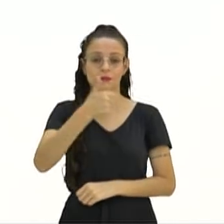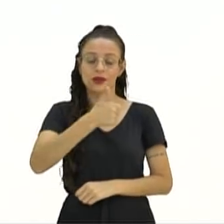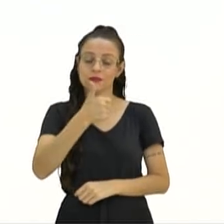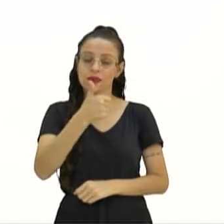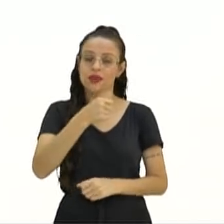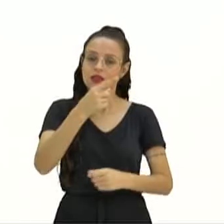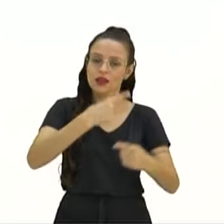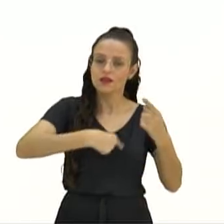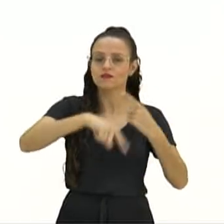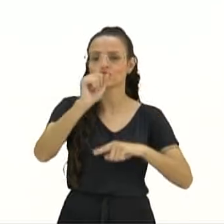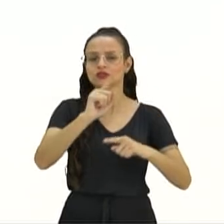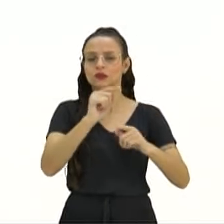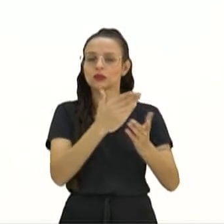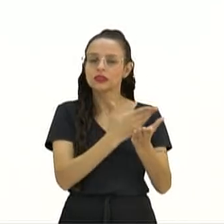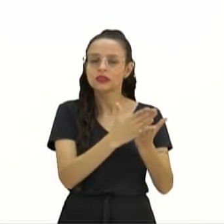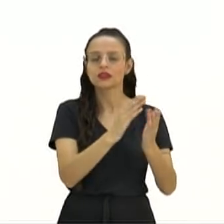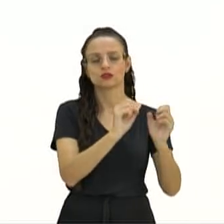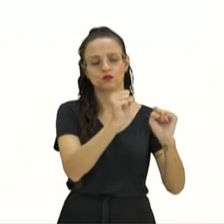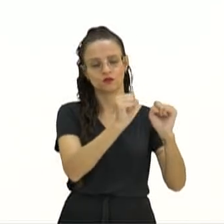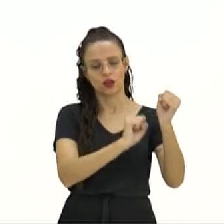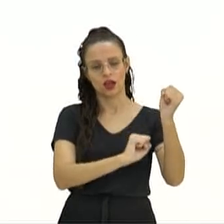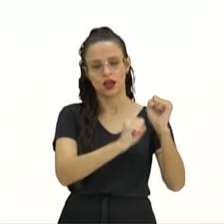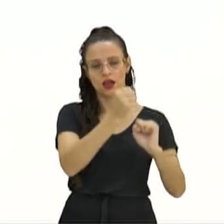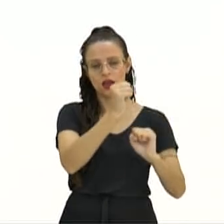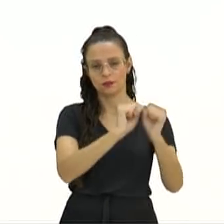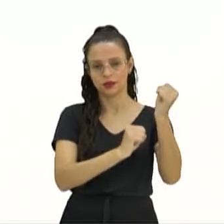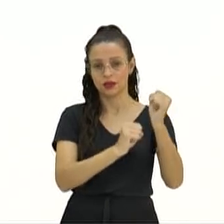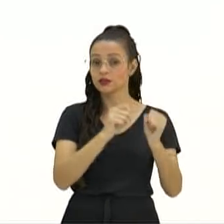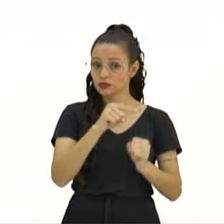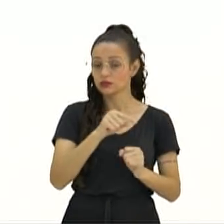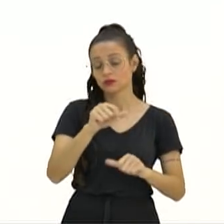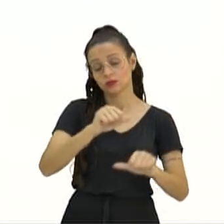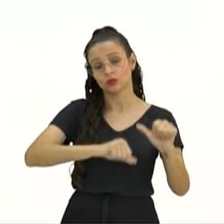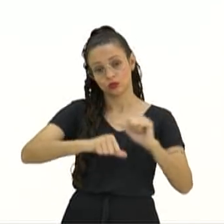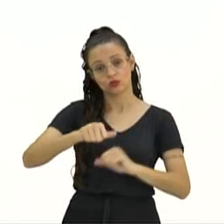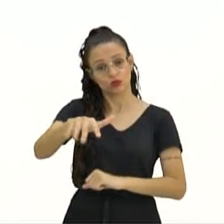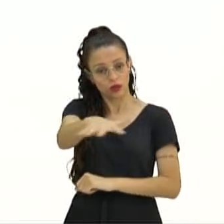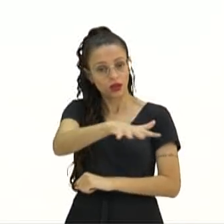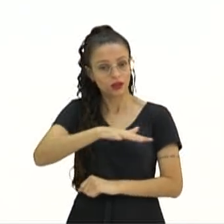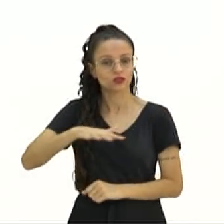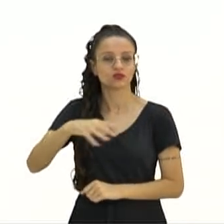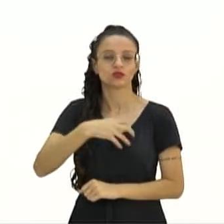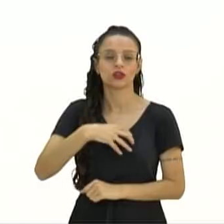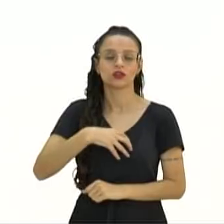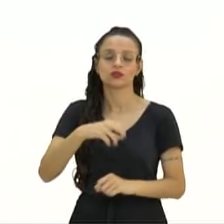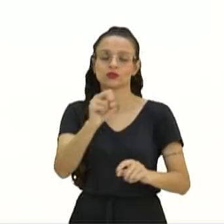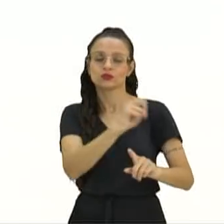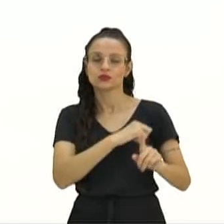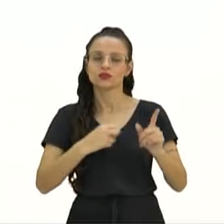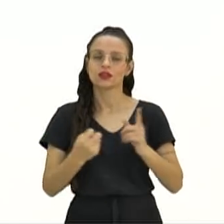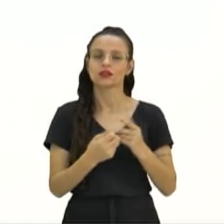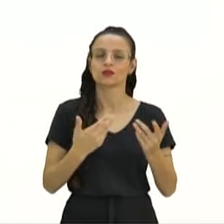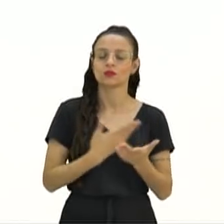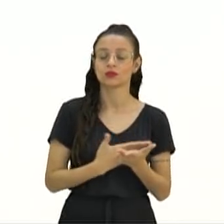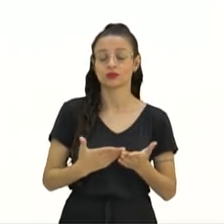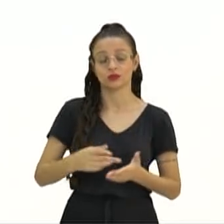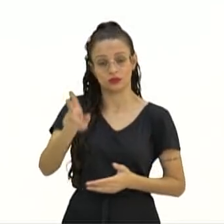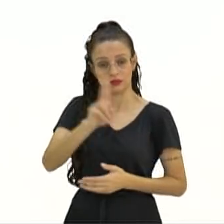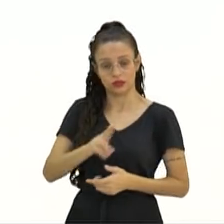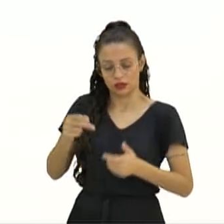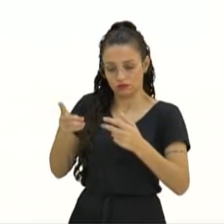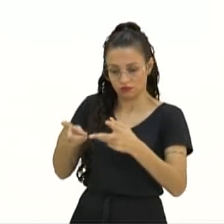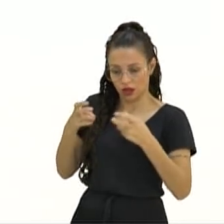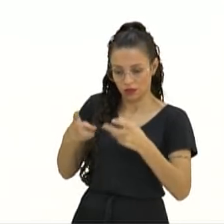início das fábricas, né? Isso mudou o meio natural, mudou a forma como a sociedade começou a usar os